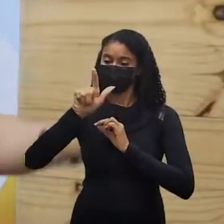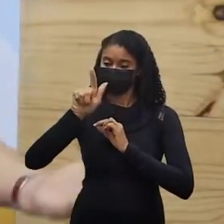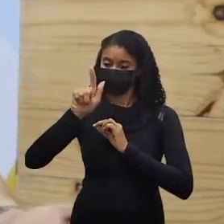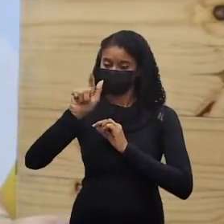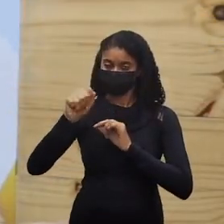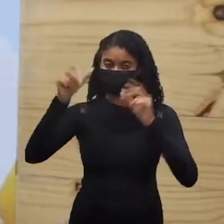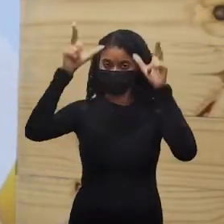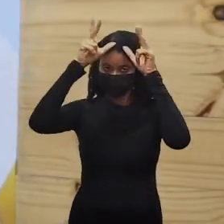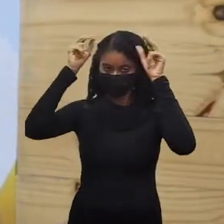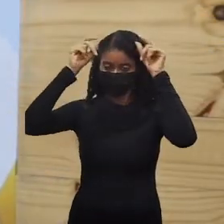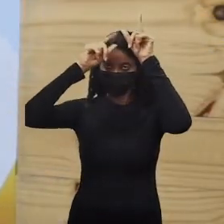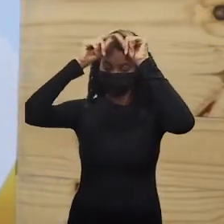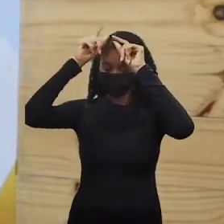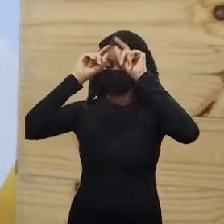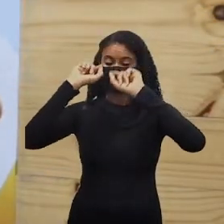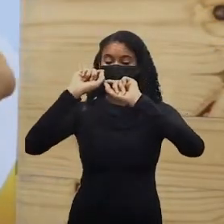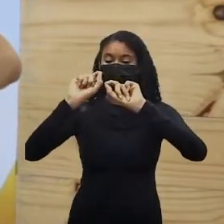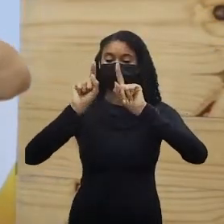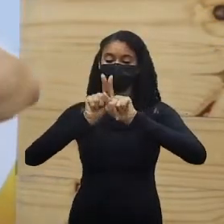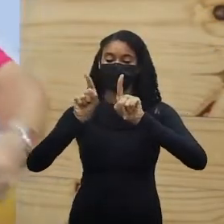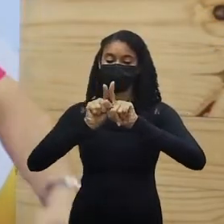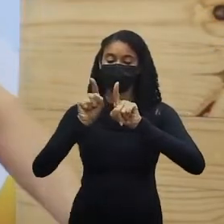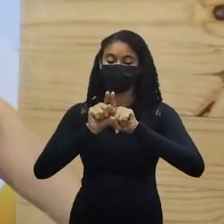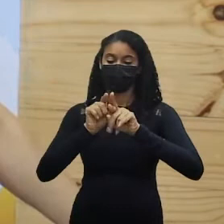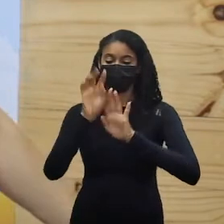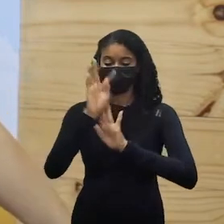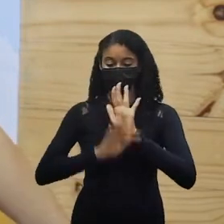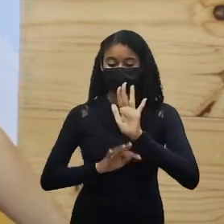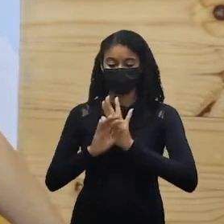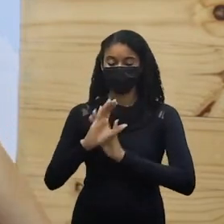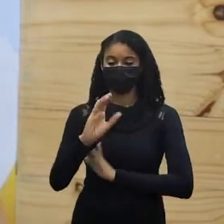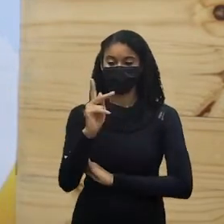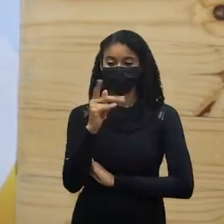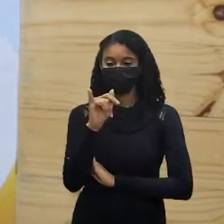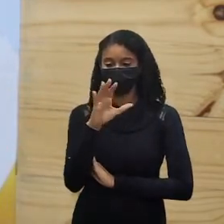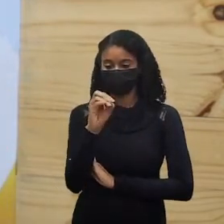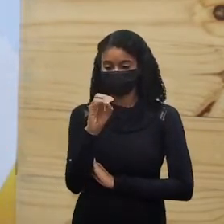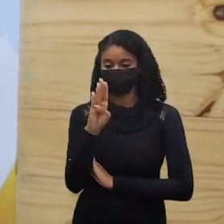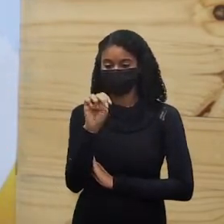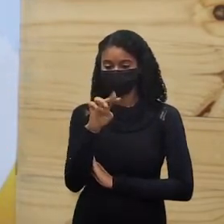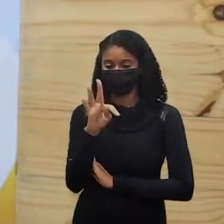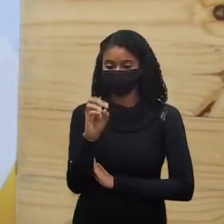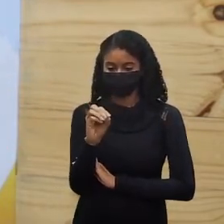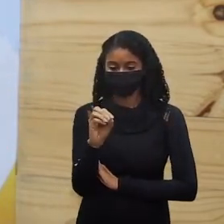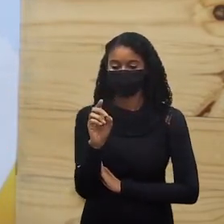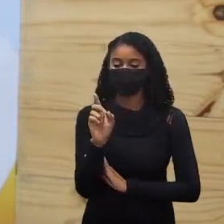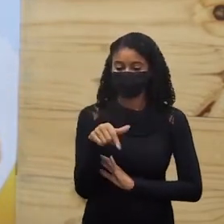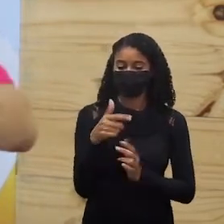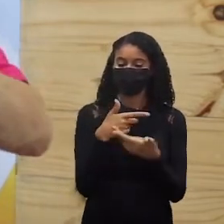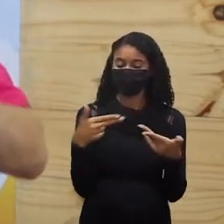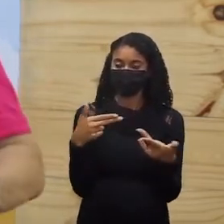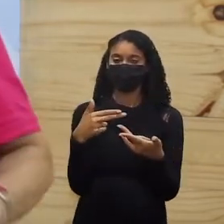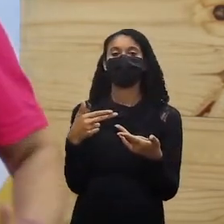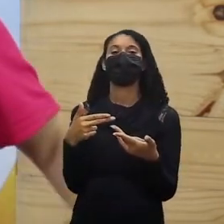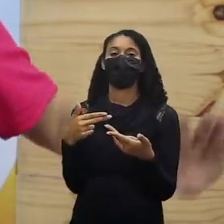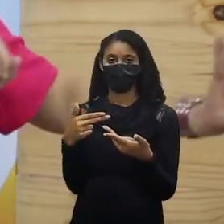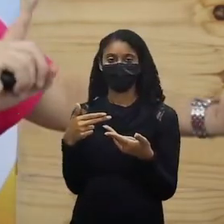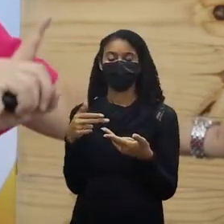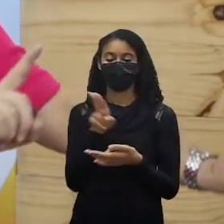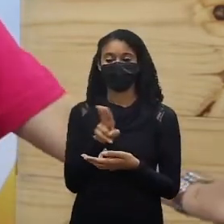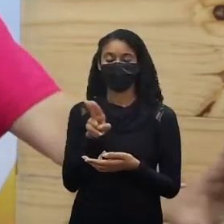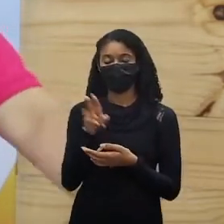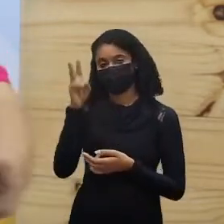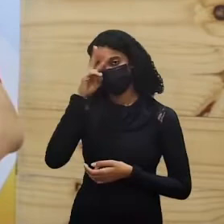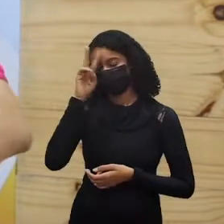criações literárias. Não é necessário você corrigir. Certo? É importante lembrar disso. E lembre-se que